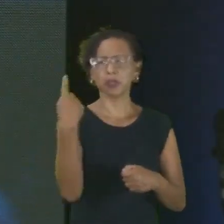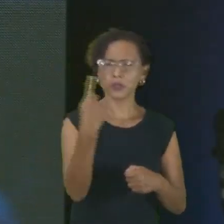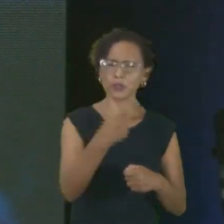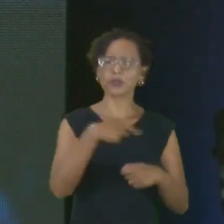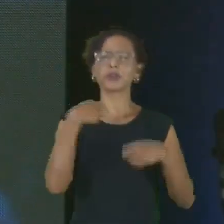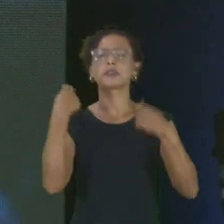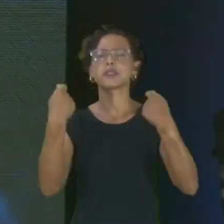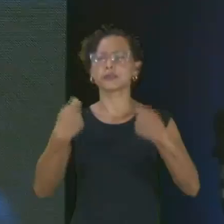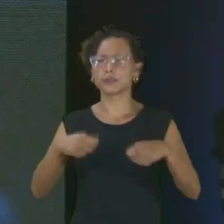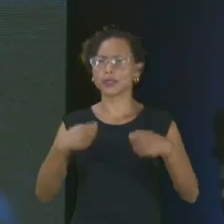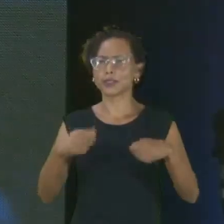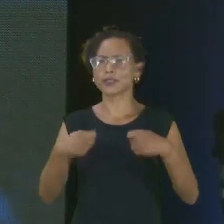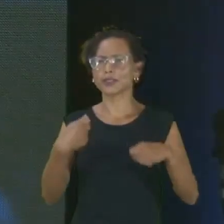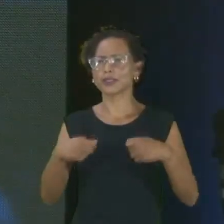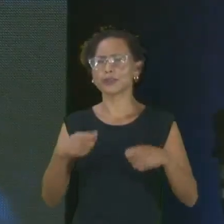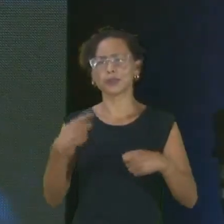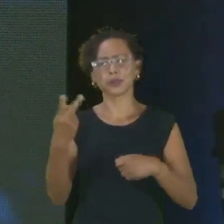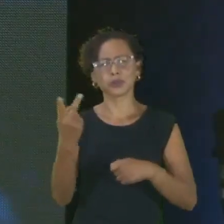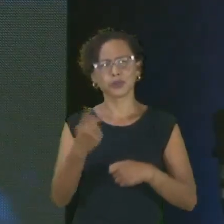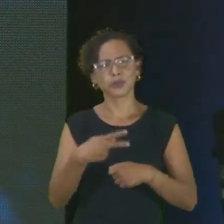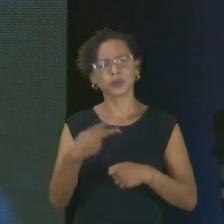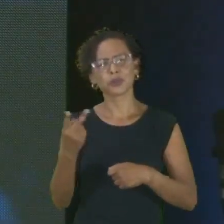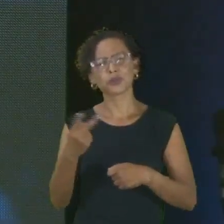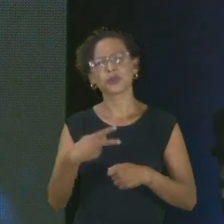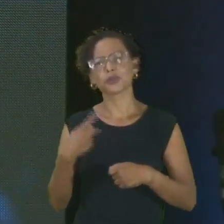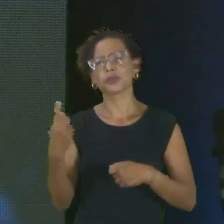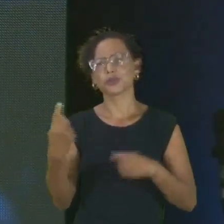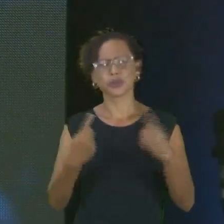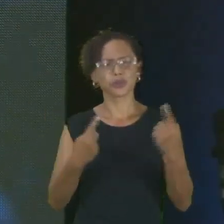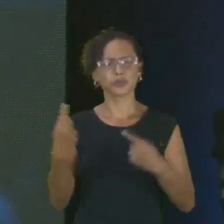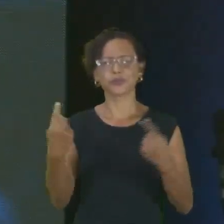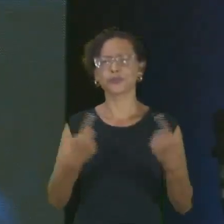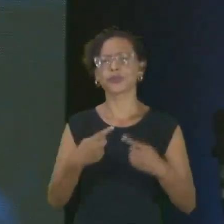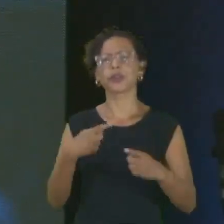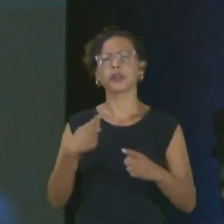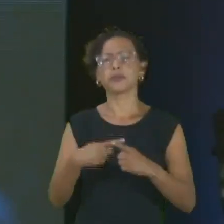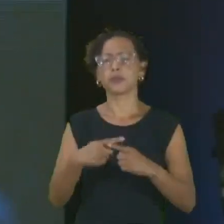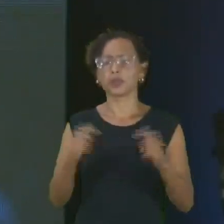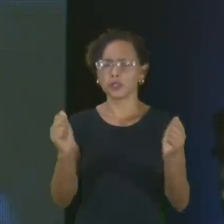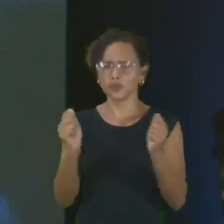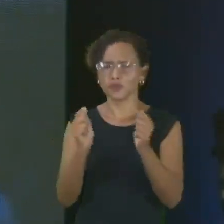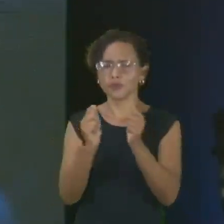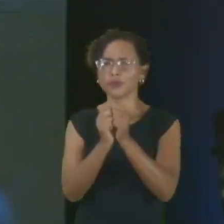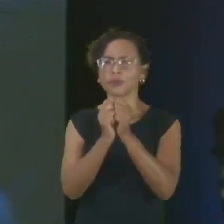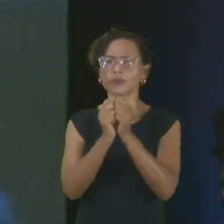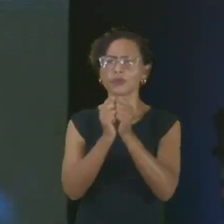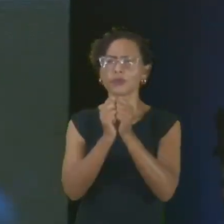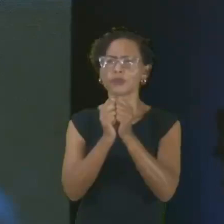nós precisamos uns dos outros, porque é juntos